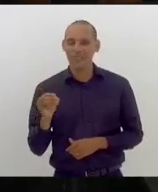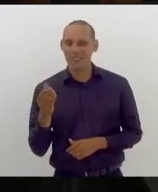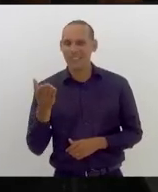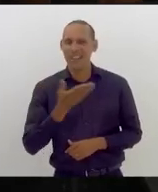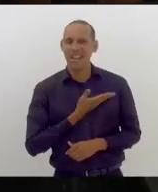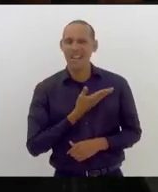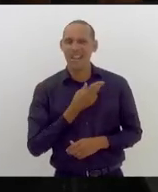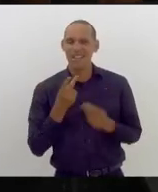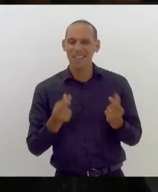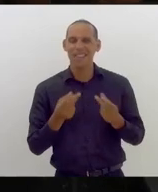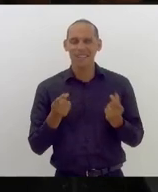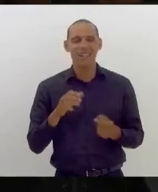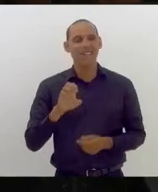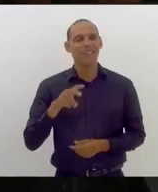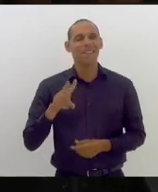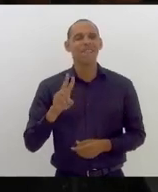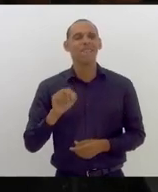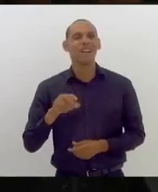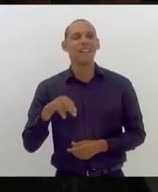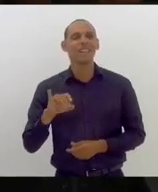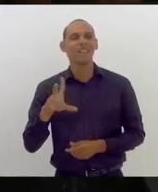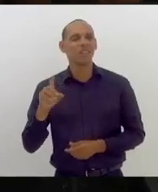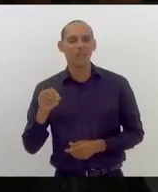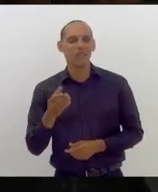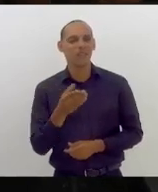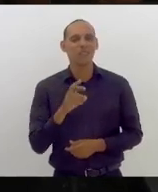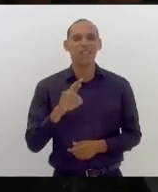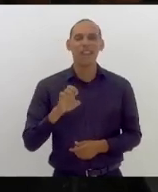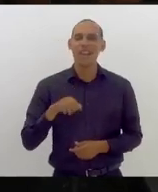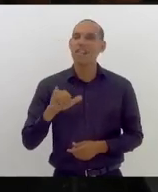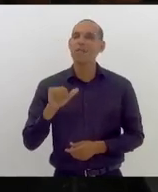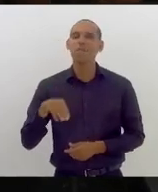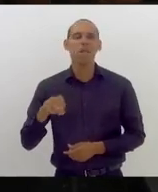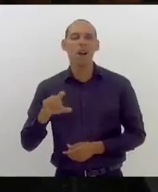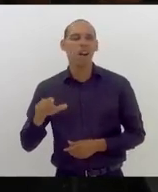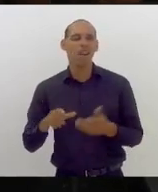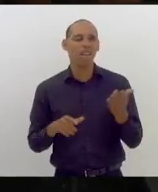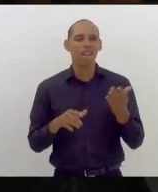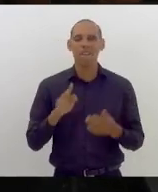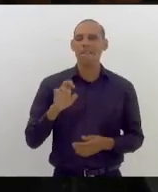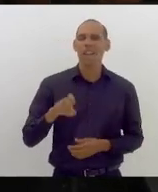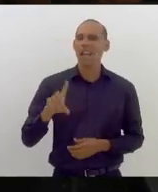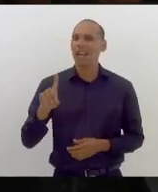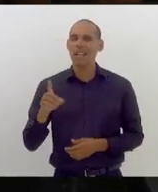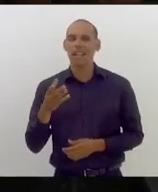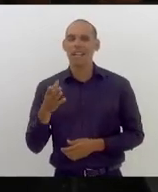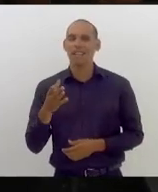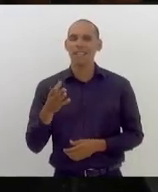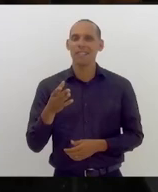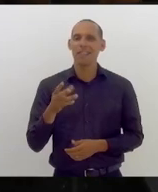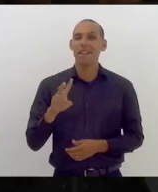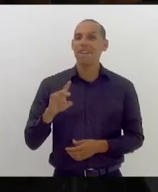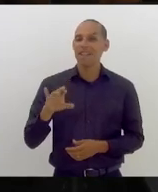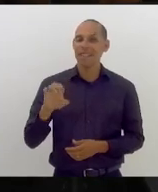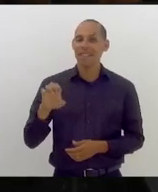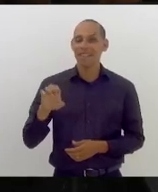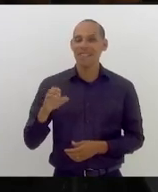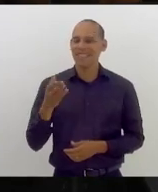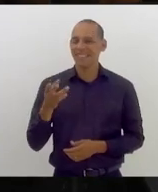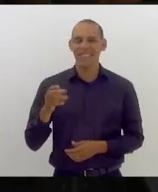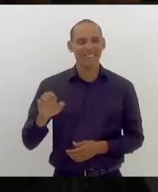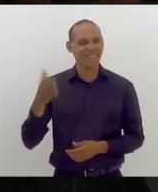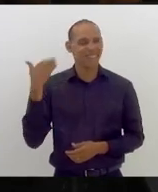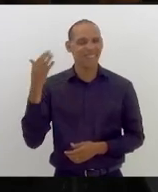muito tempo, Ivanildo Barreto, Reimol, Fred, nosso antigo vice também, mas vice